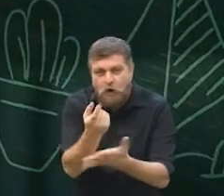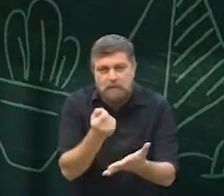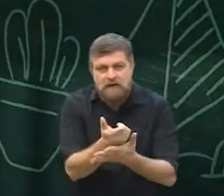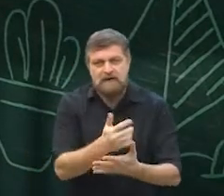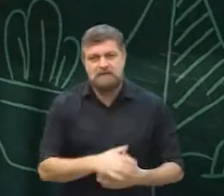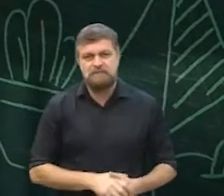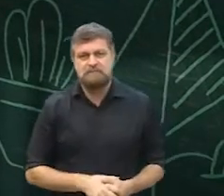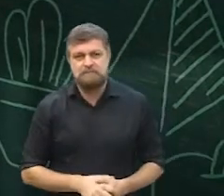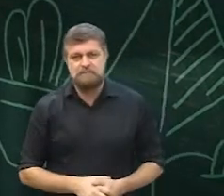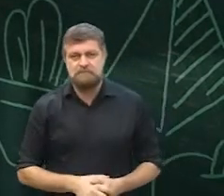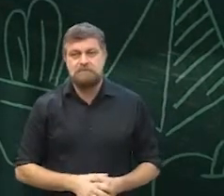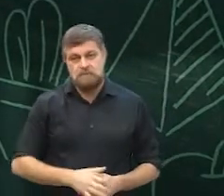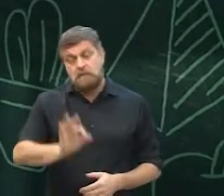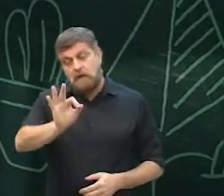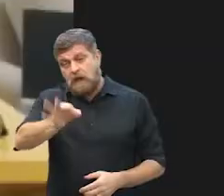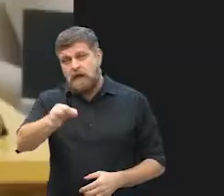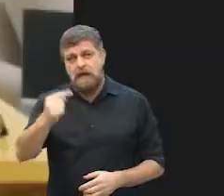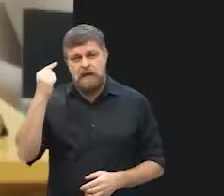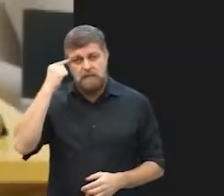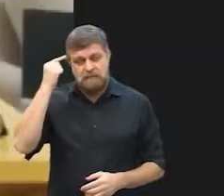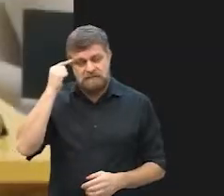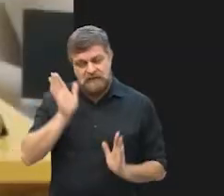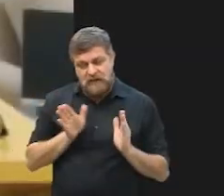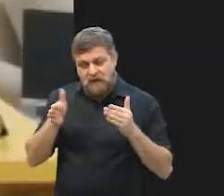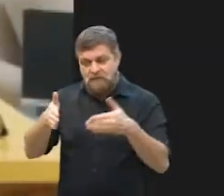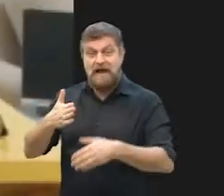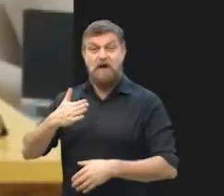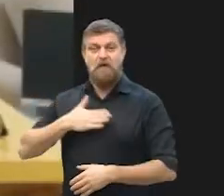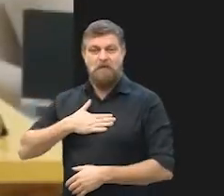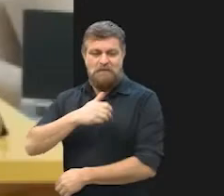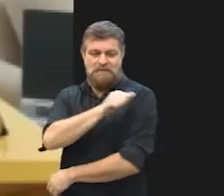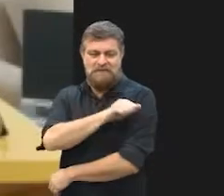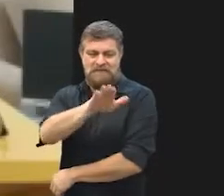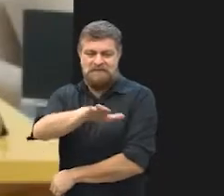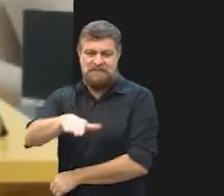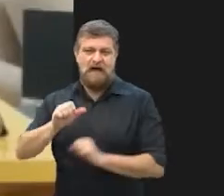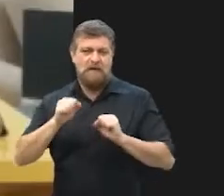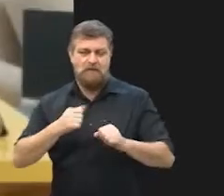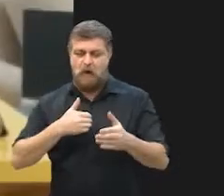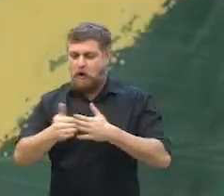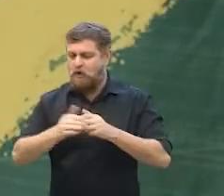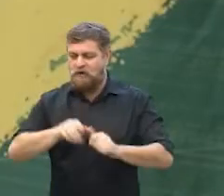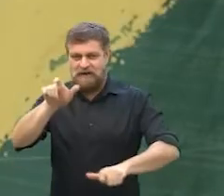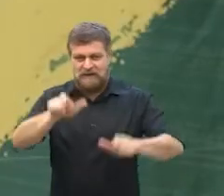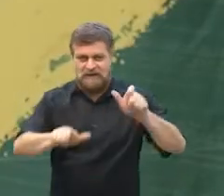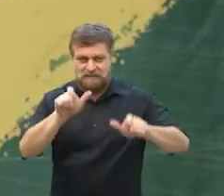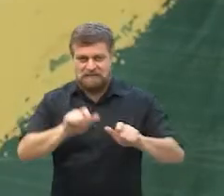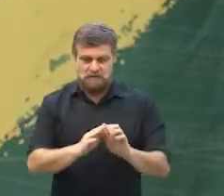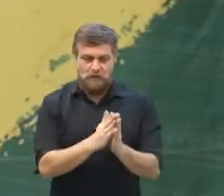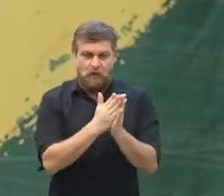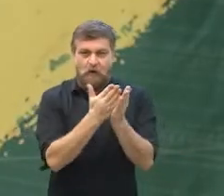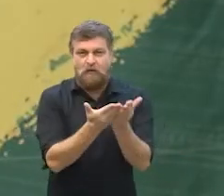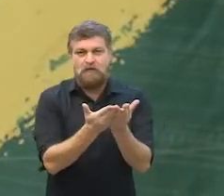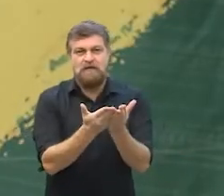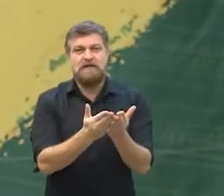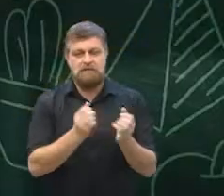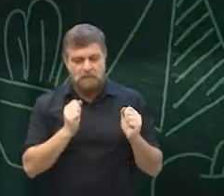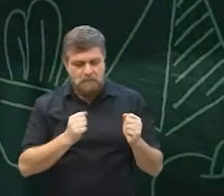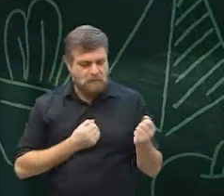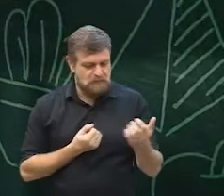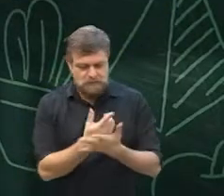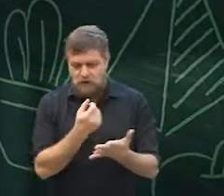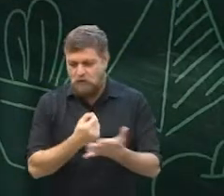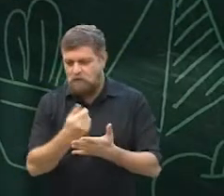né? Eu pensei bem nos meus alunos, mas claro que isso é genérico, né? O livro é para qualquer